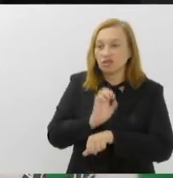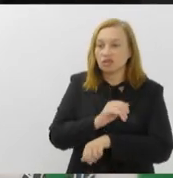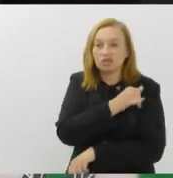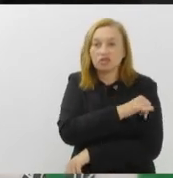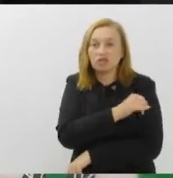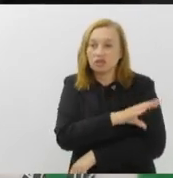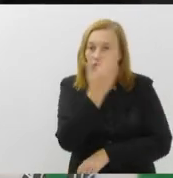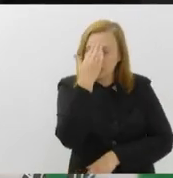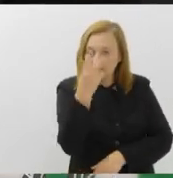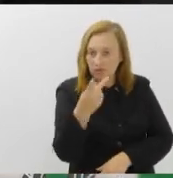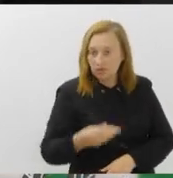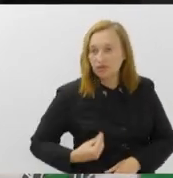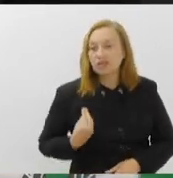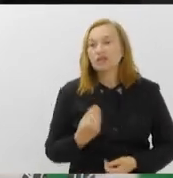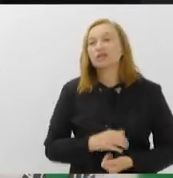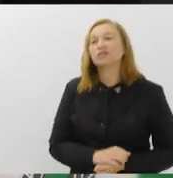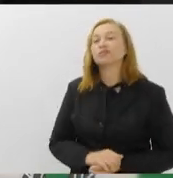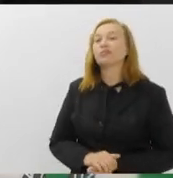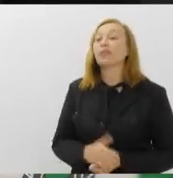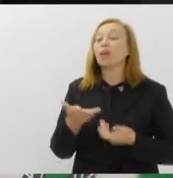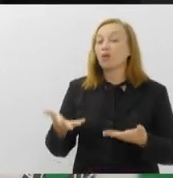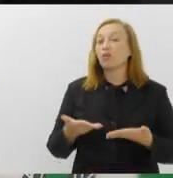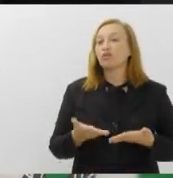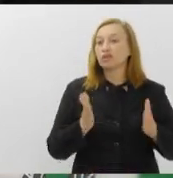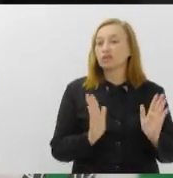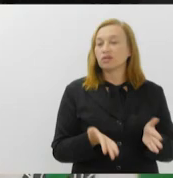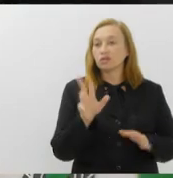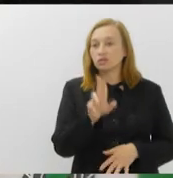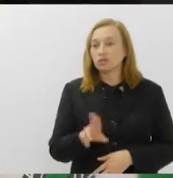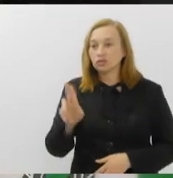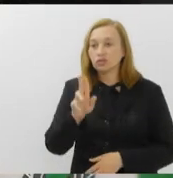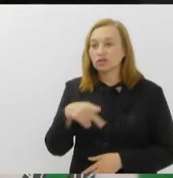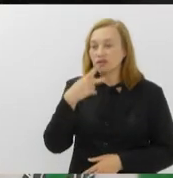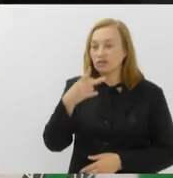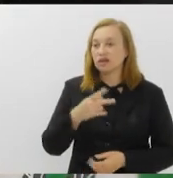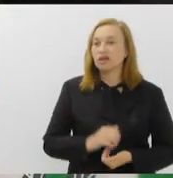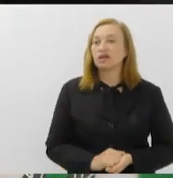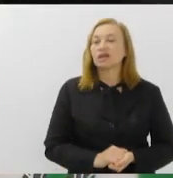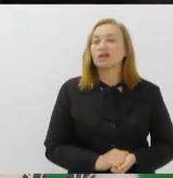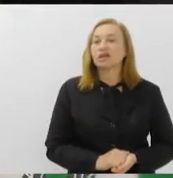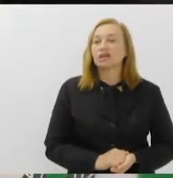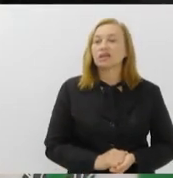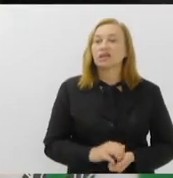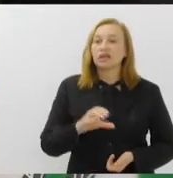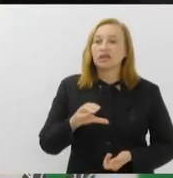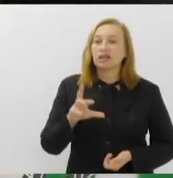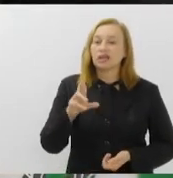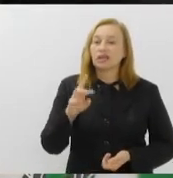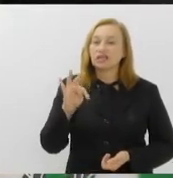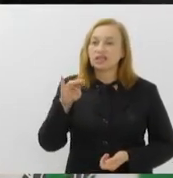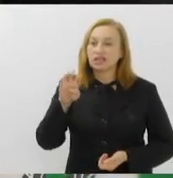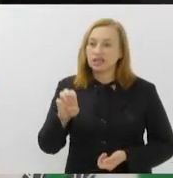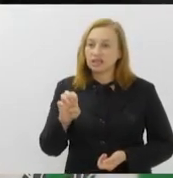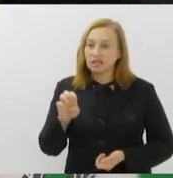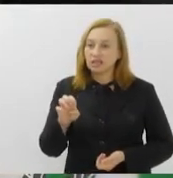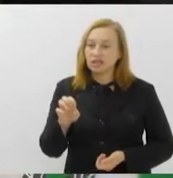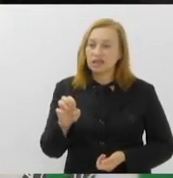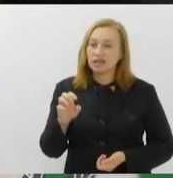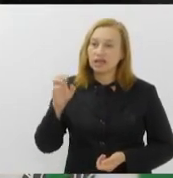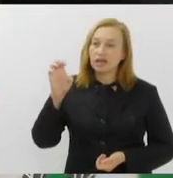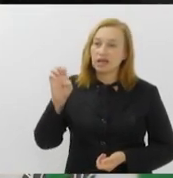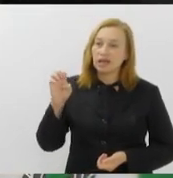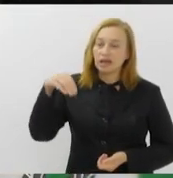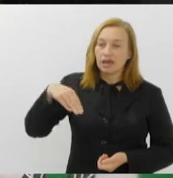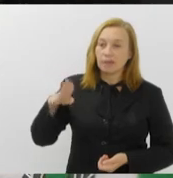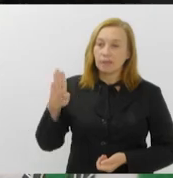pela sua presença. Convido agora a fazer uso da fala a senhora Cristiane Mendonça, da Emater. Muito obrigada